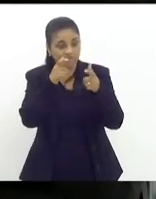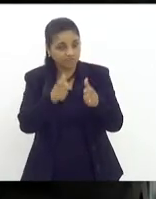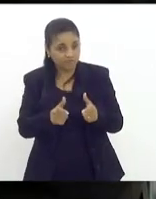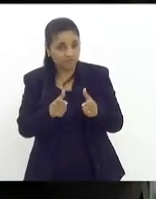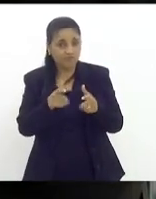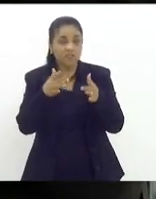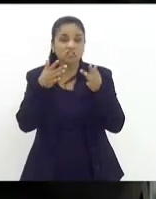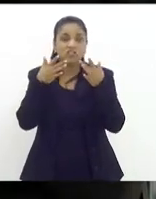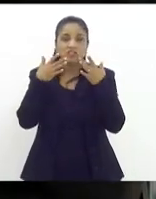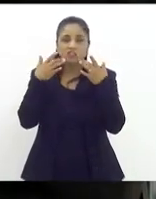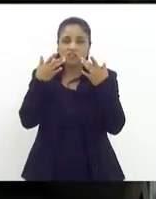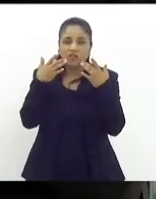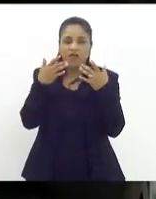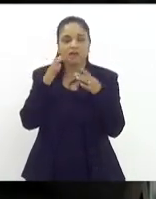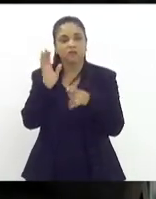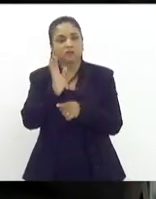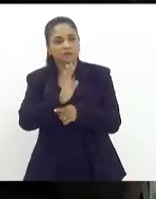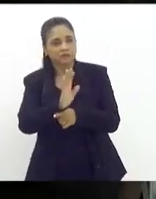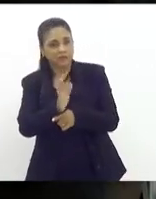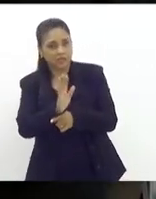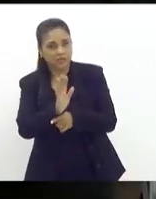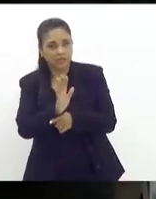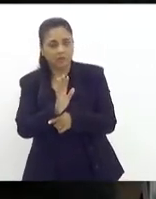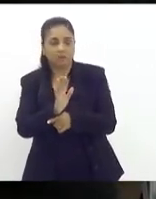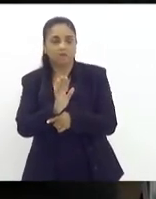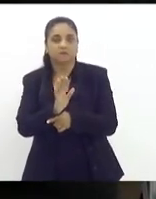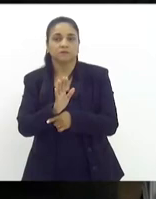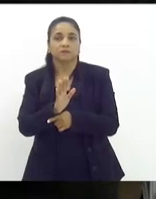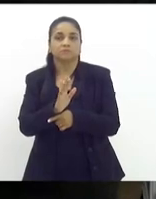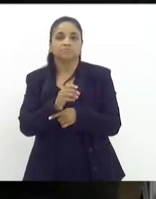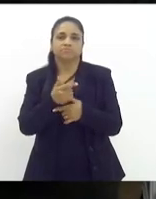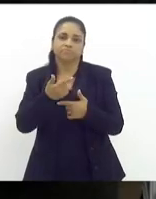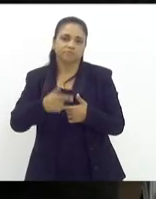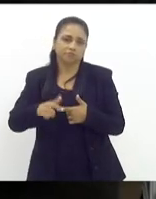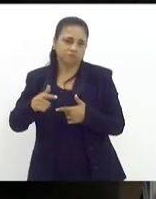teatros, cinemas, etc., etc.